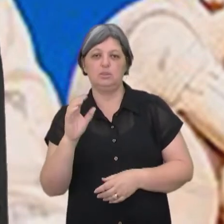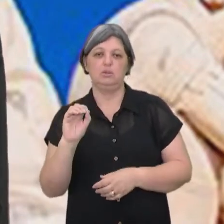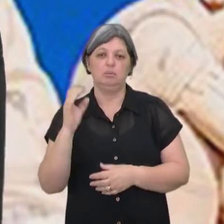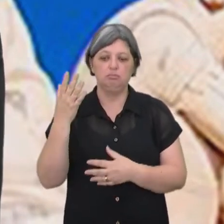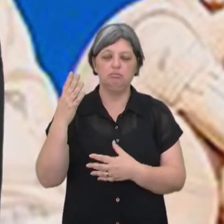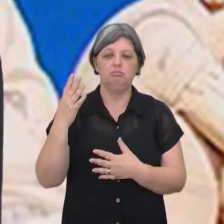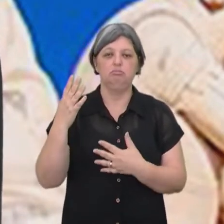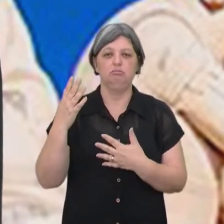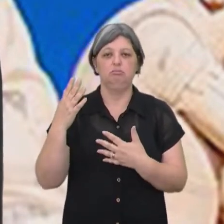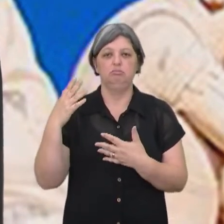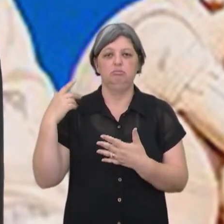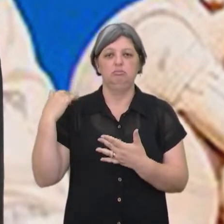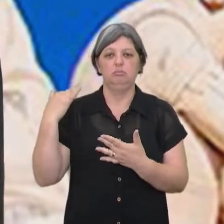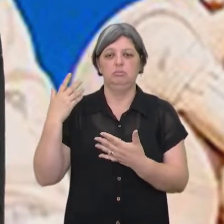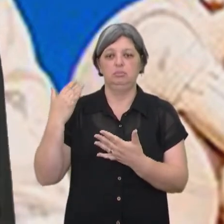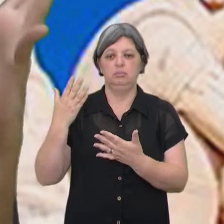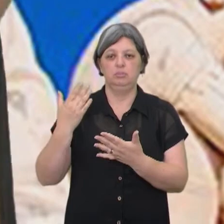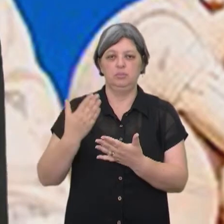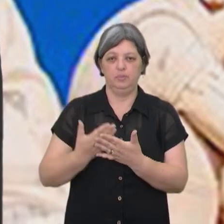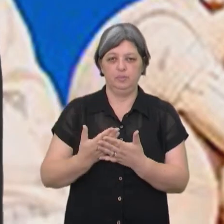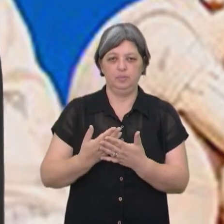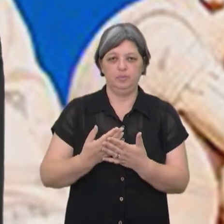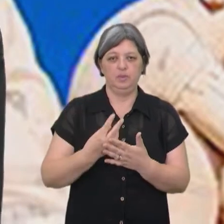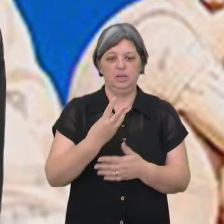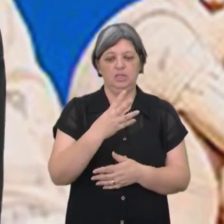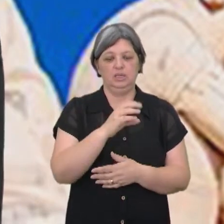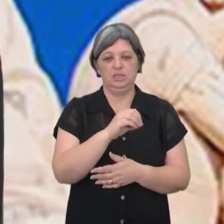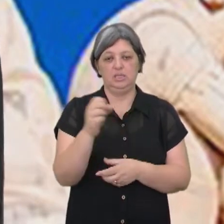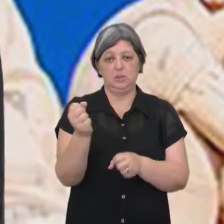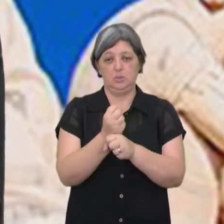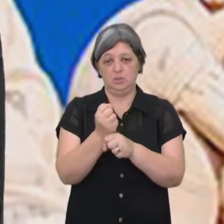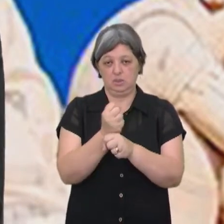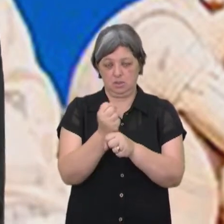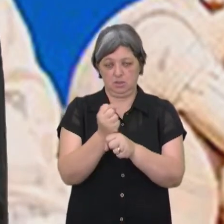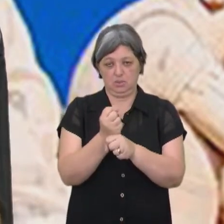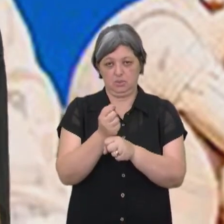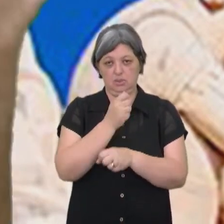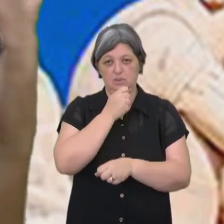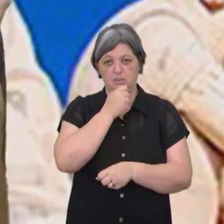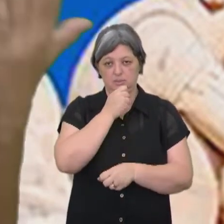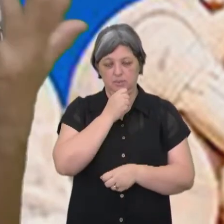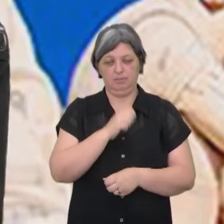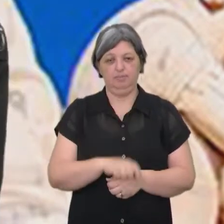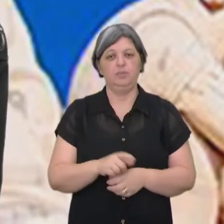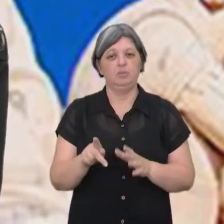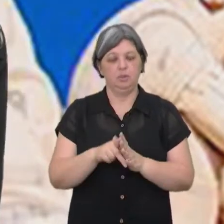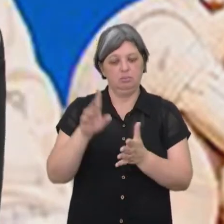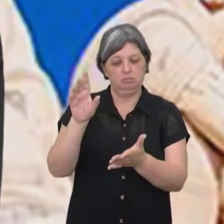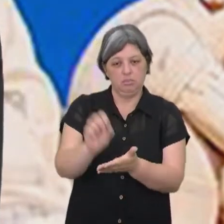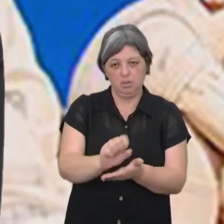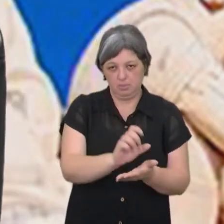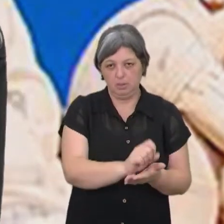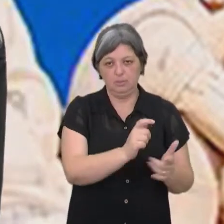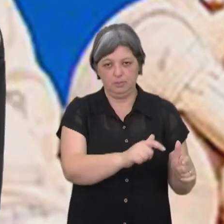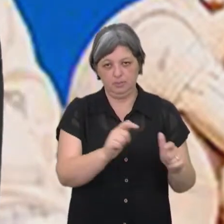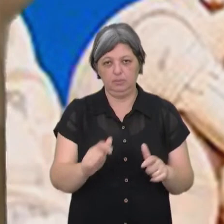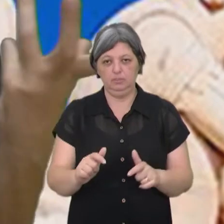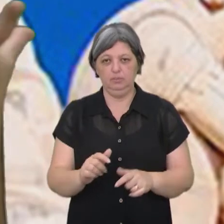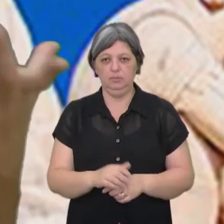dos próximos 300 anos aí, né? Essa conquista e